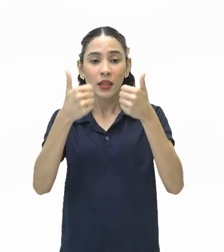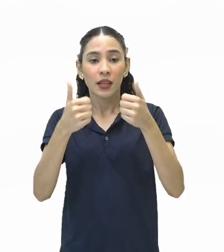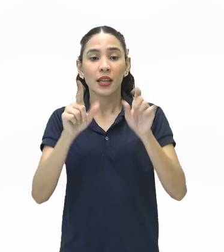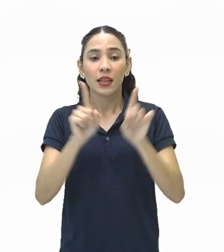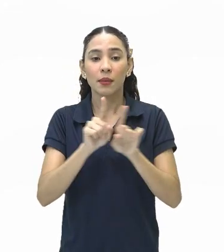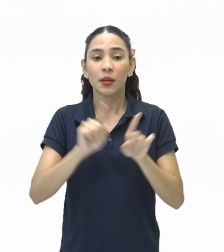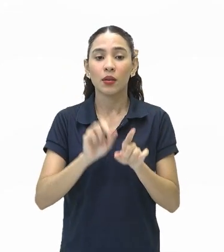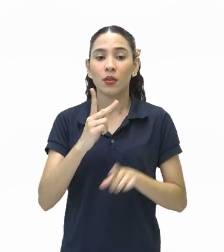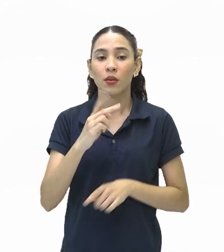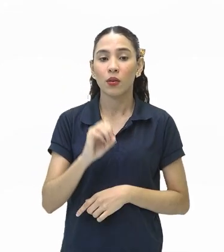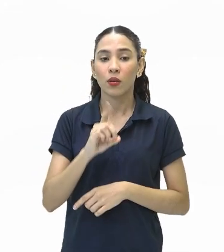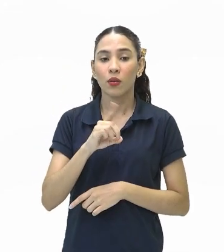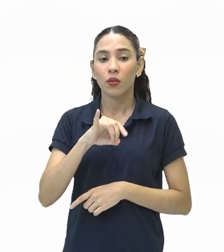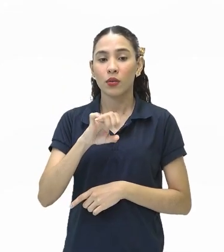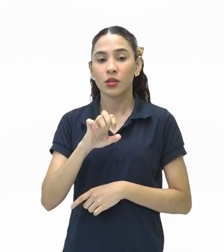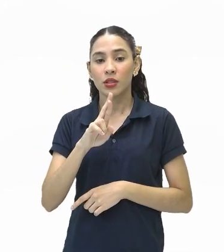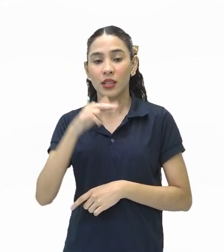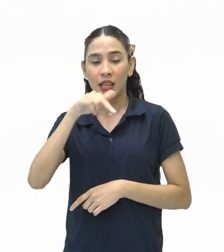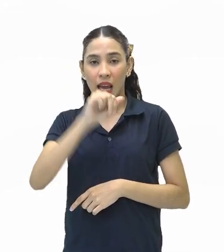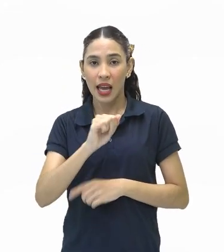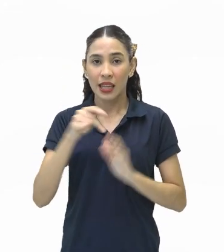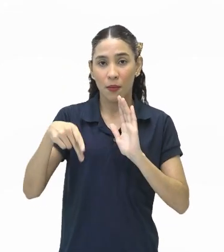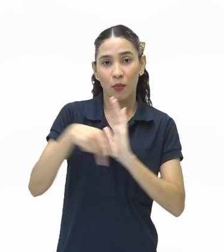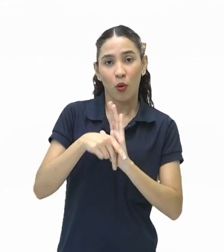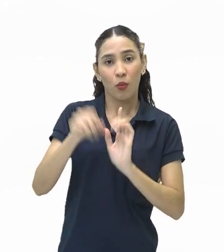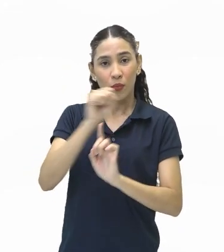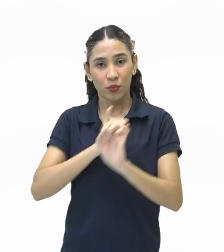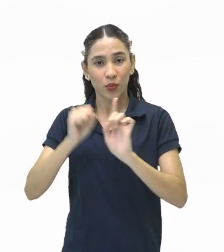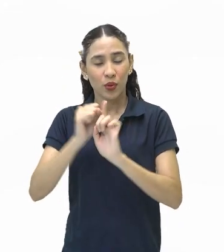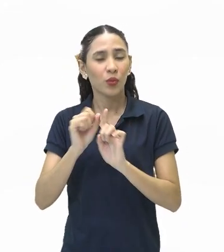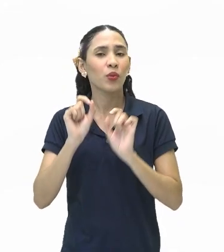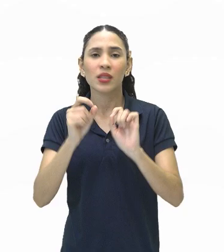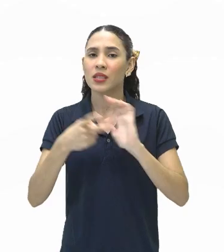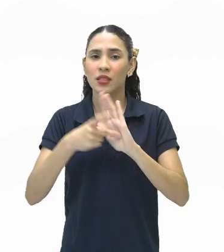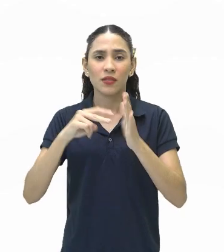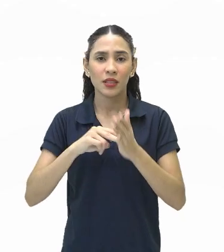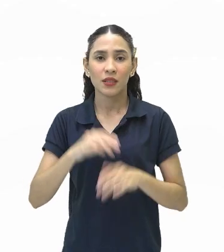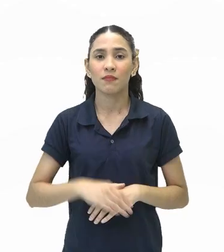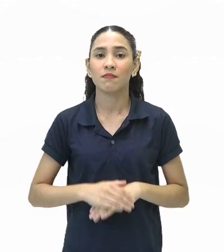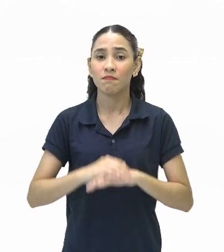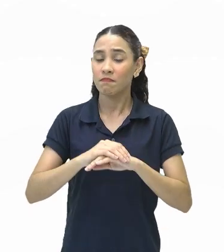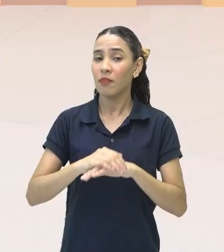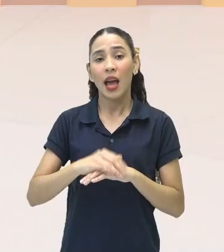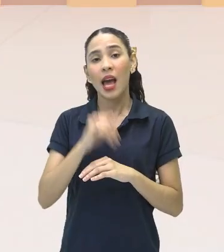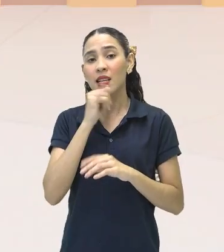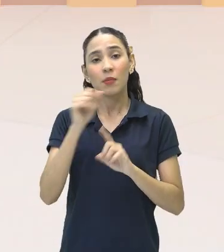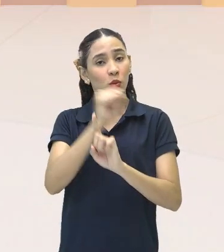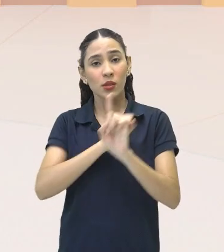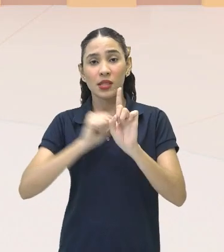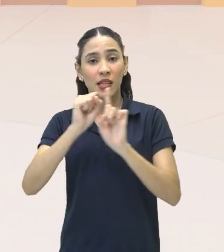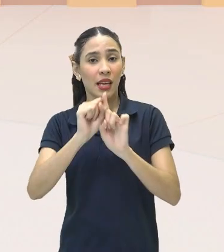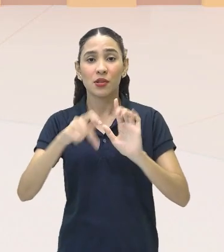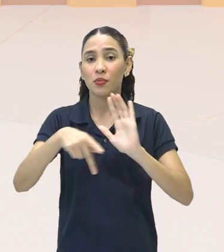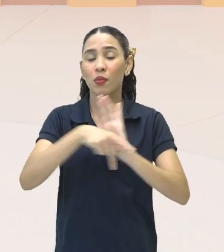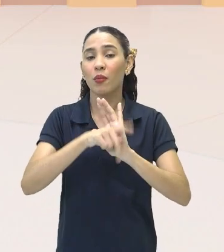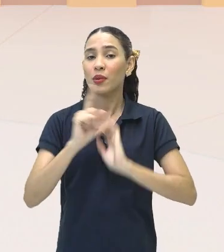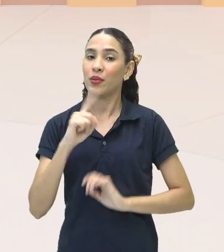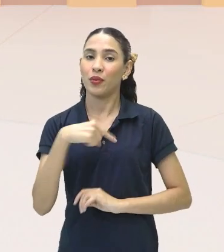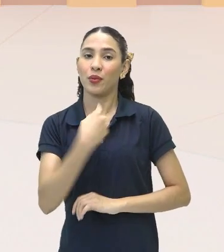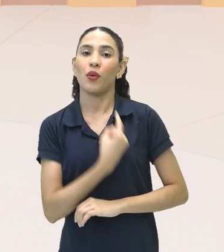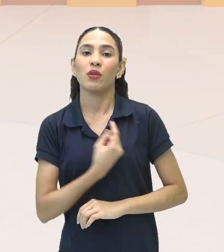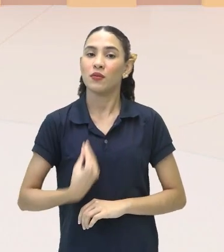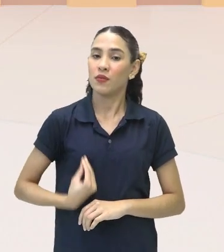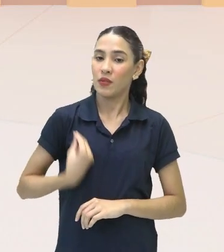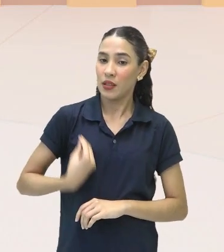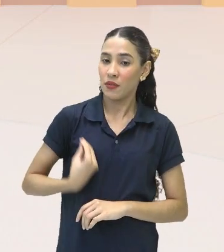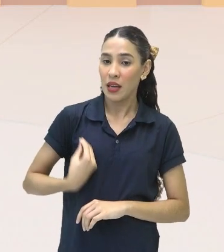melhoria da odierna conjuntura social. O que é isso, professor? Da conjuntura social do nosso dia a dia, daquilo que nós estamos vendo